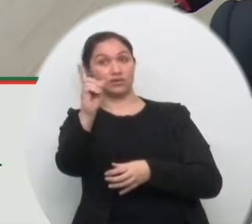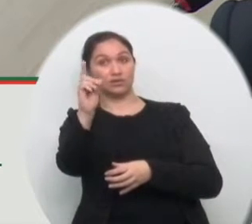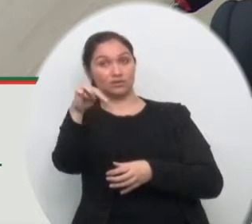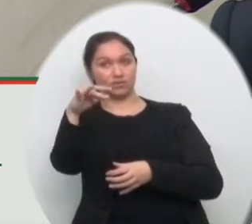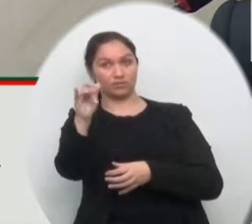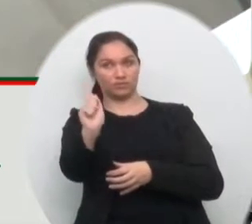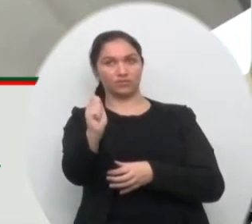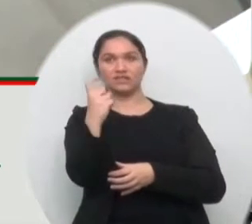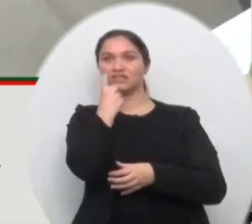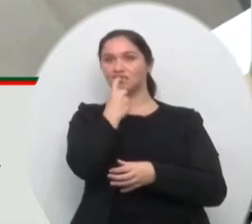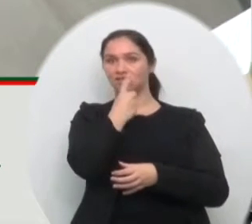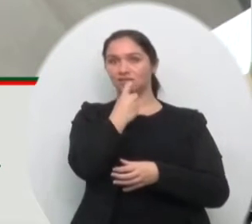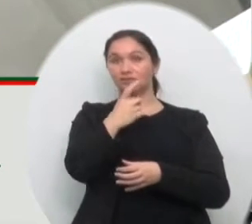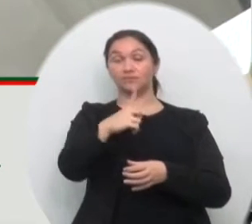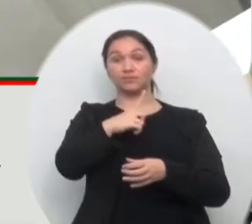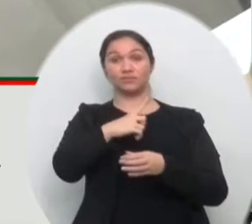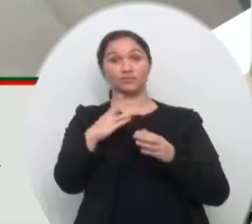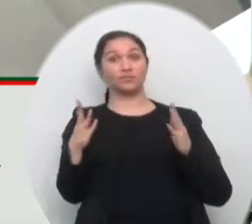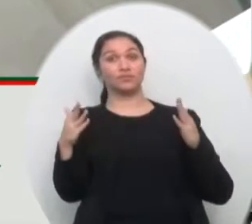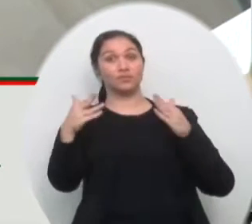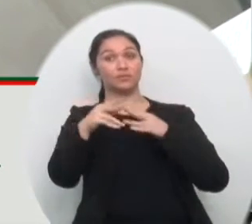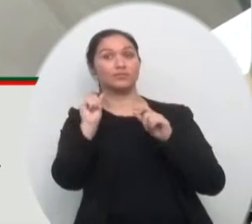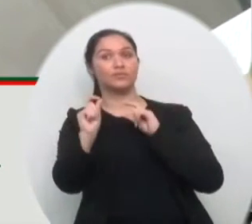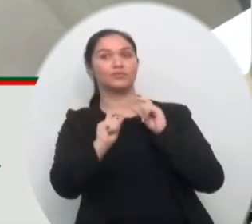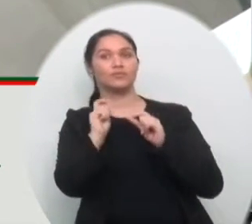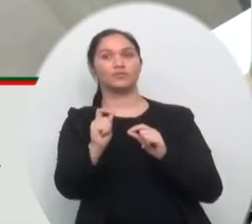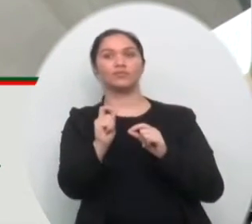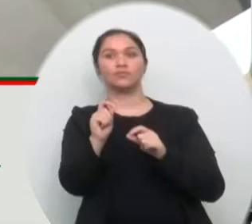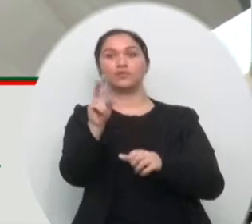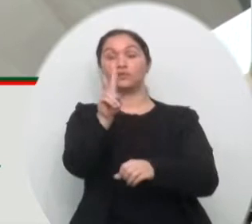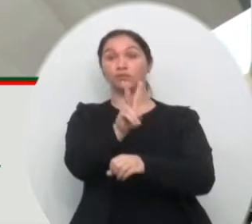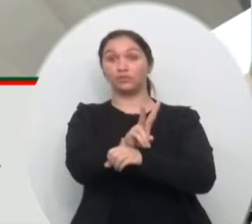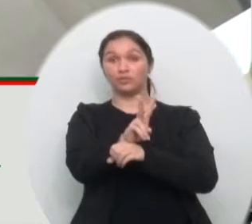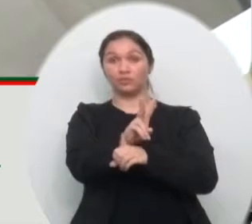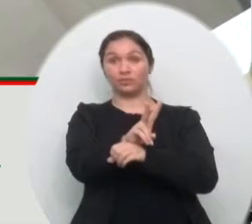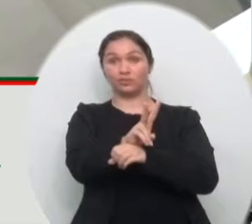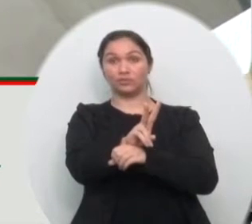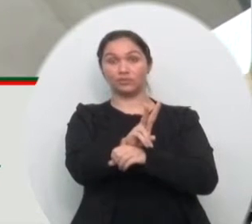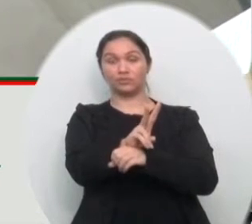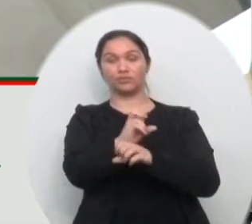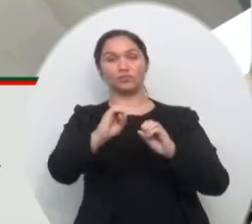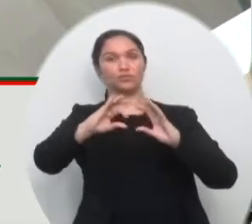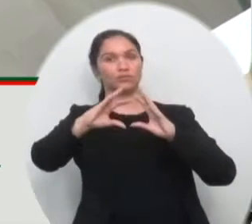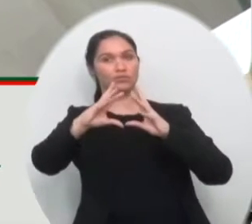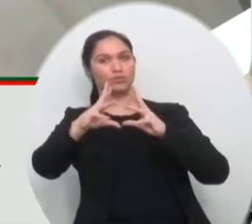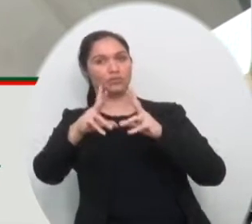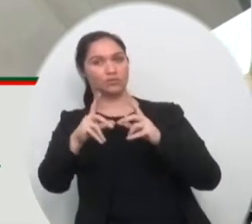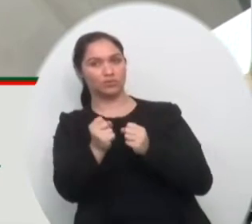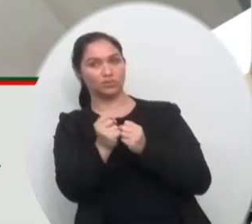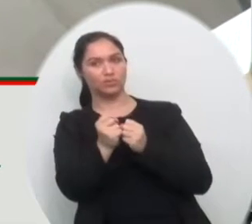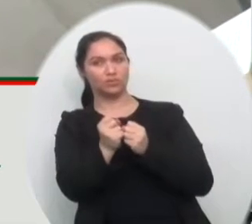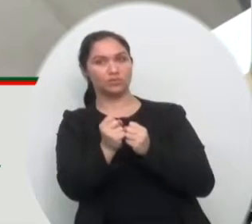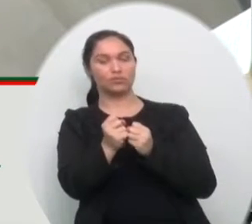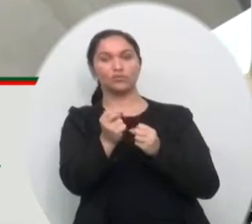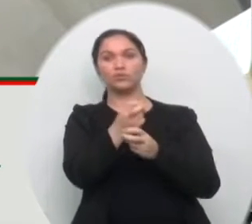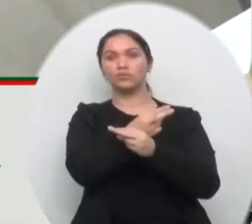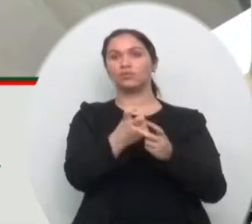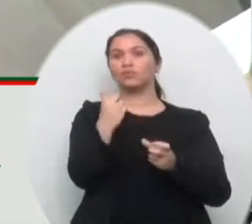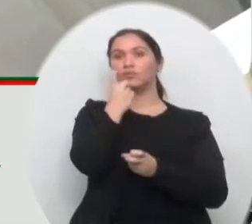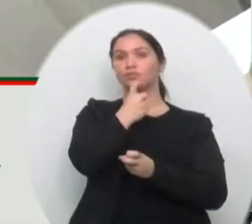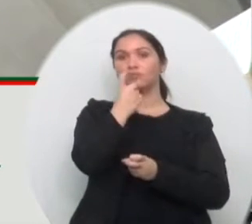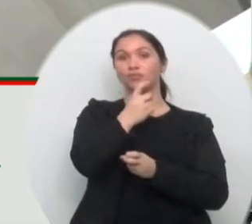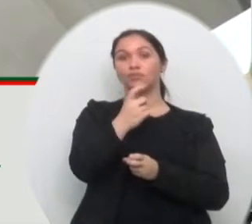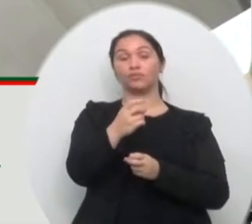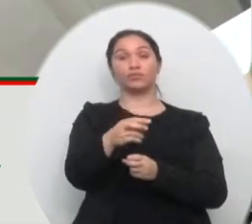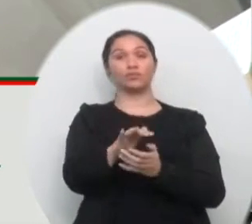e preservar para o futuro os fatos e acontecimentos contemporâneos, além de reconhecer pessoas e instituições que